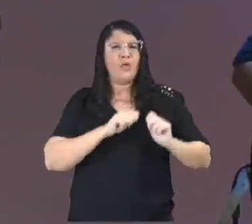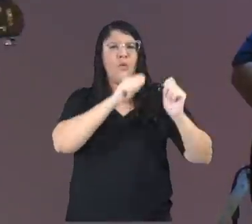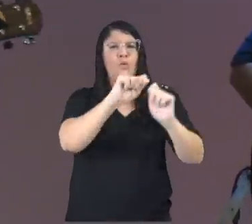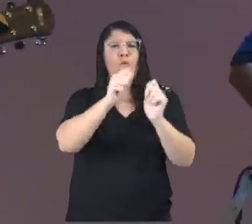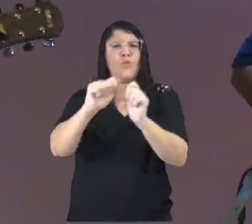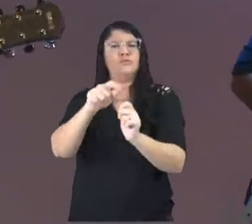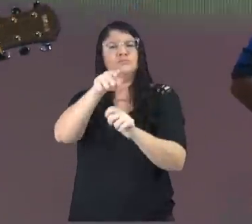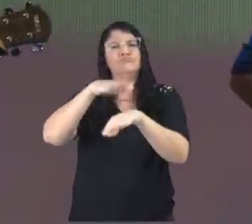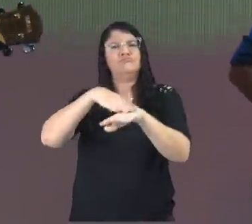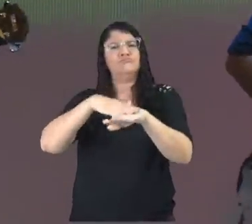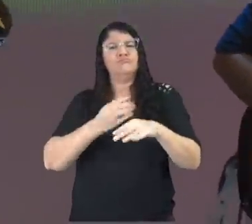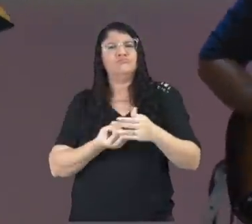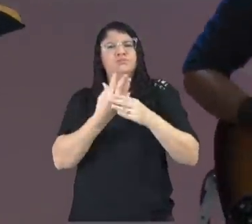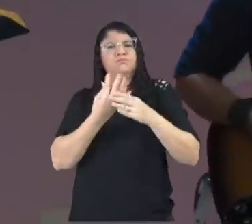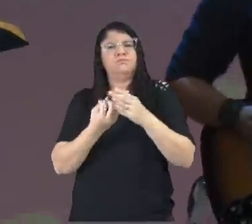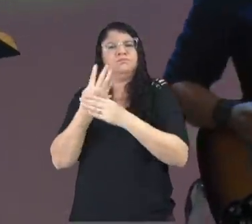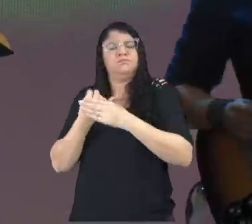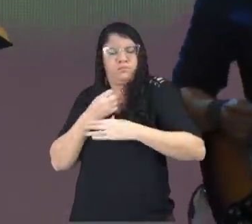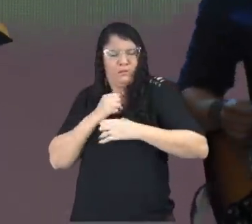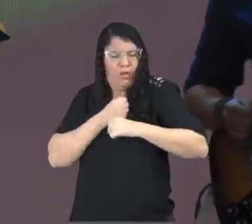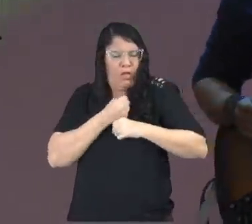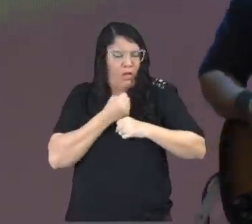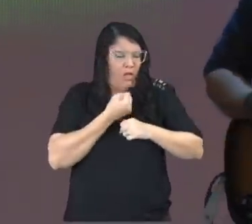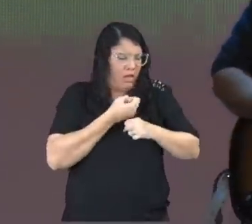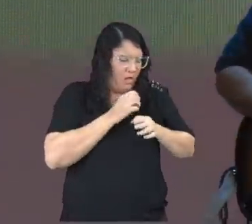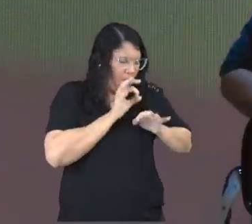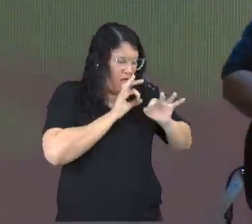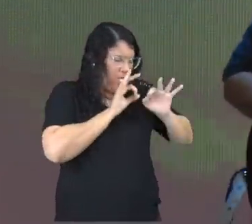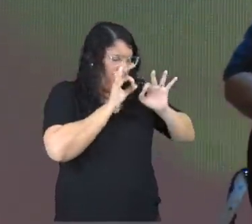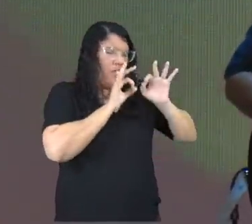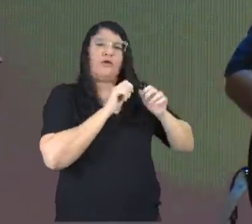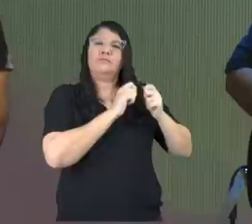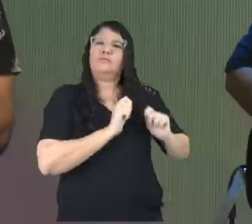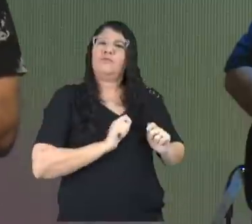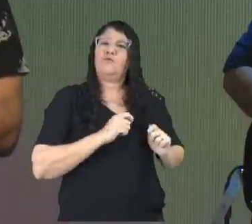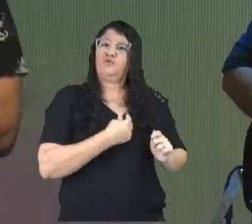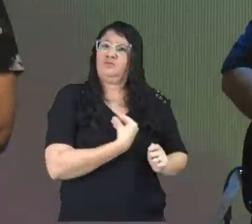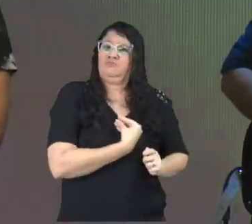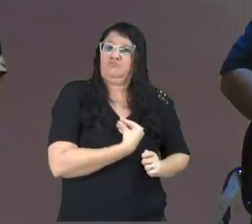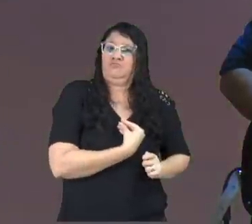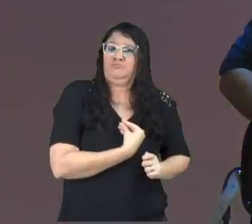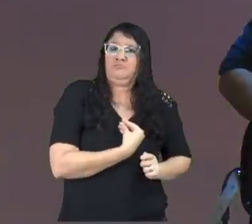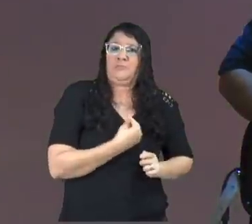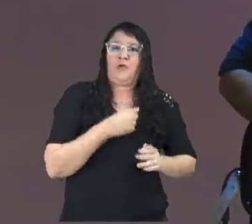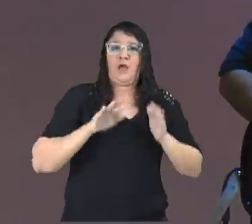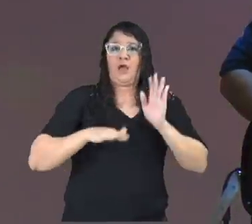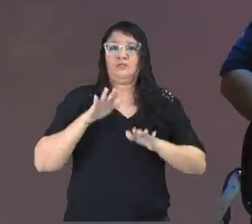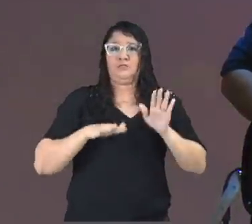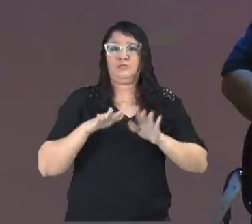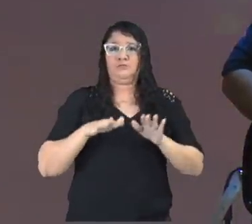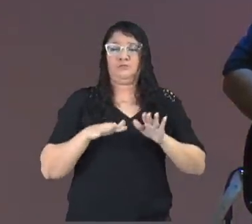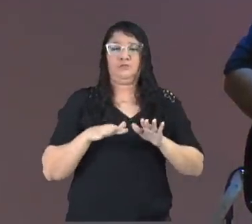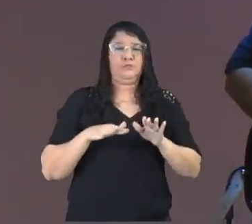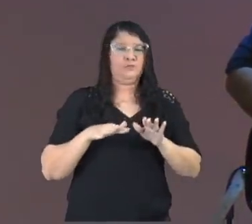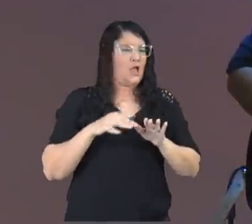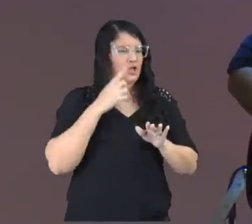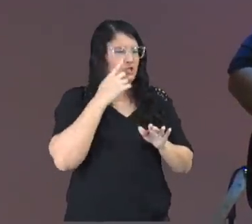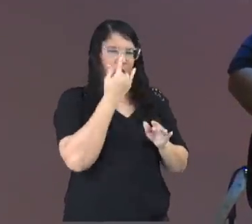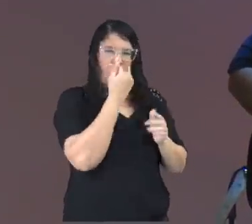Quais são os ídolos que nós estamos construindo? Nós temos que virá as costas para eles e diante